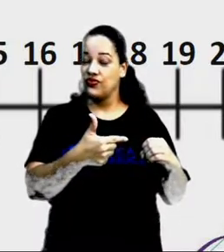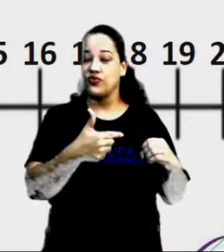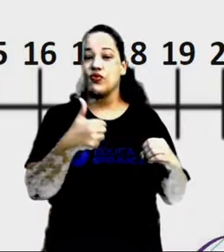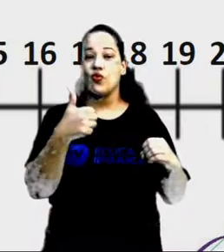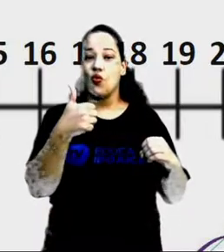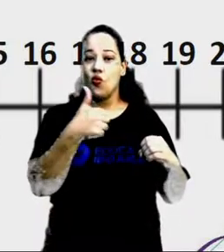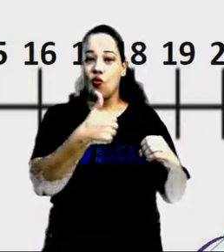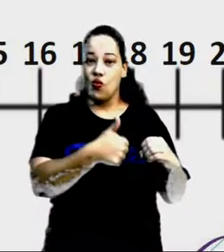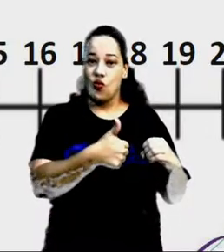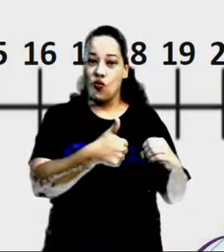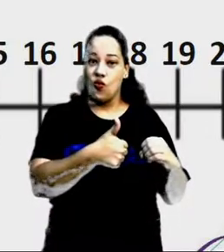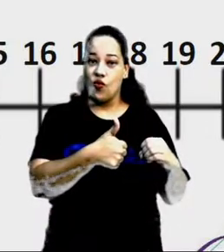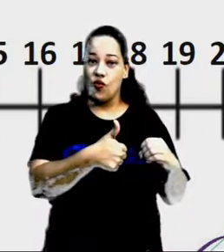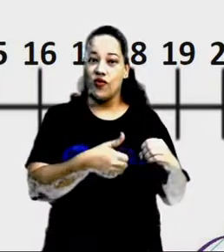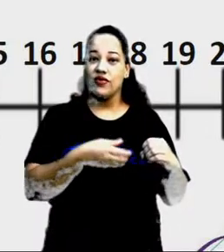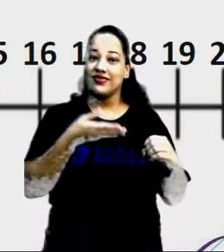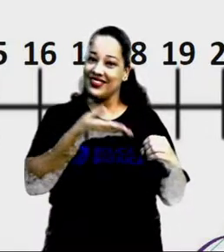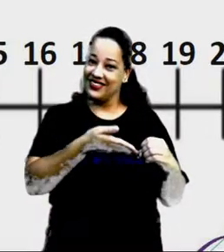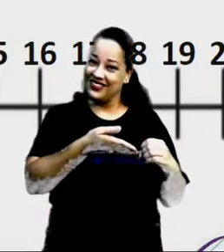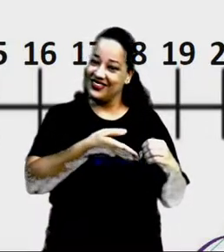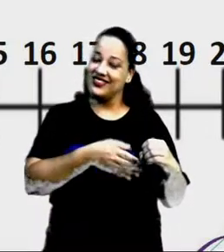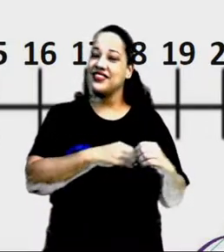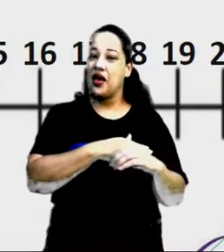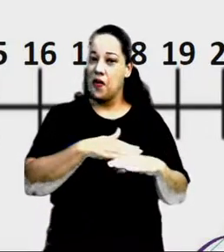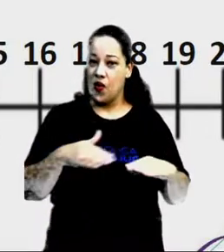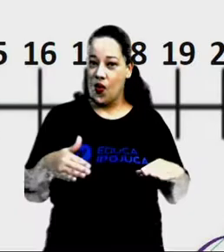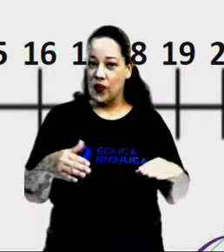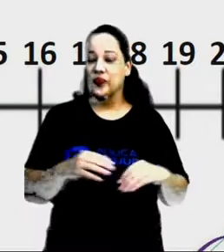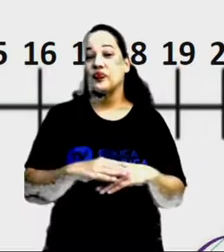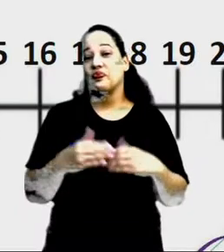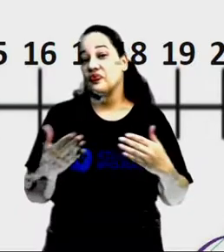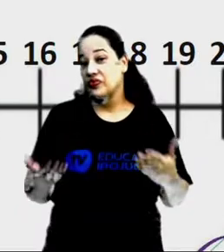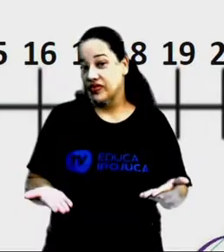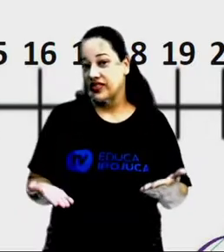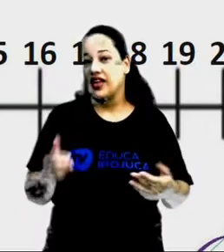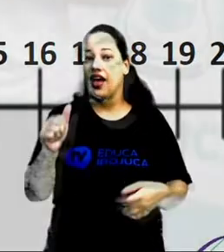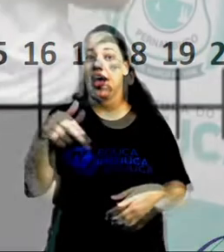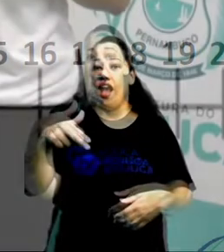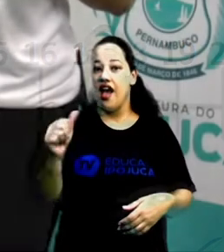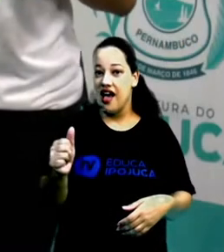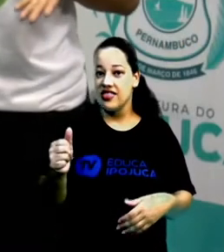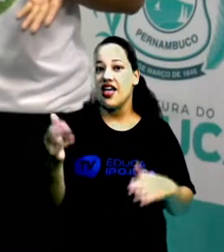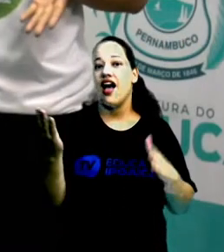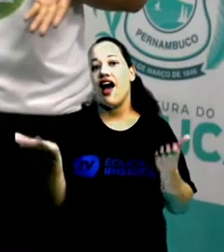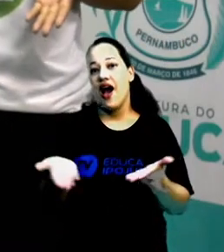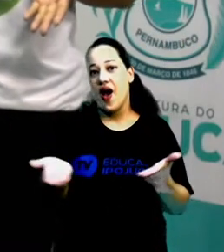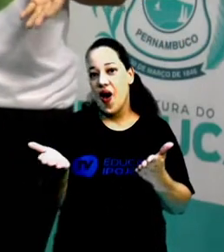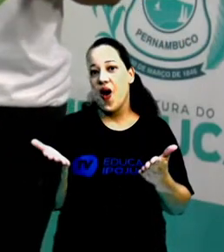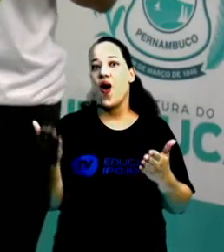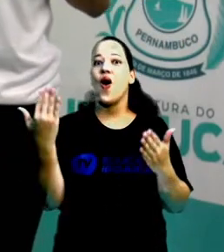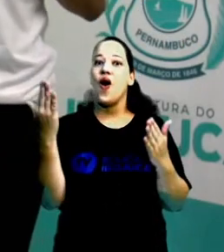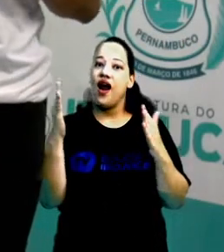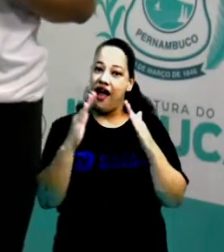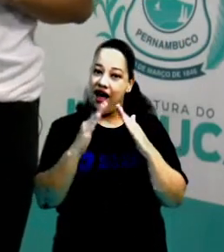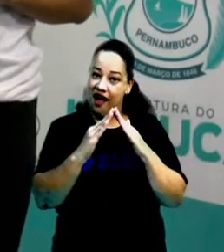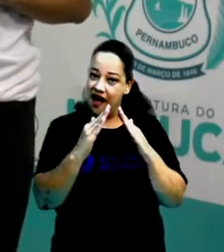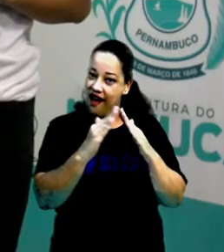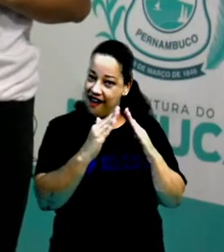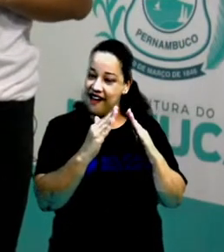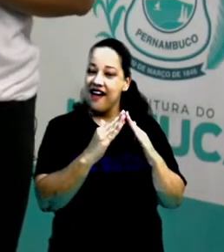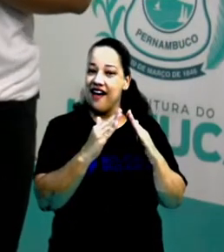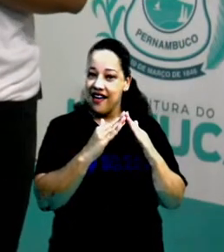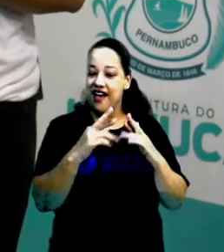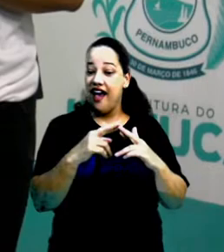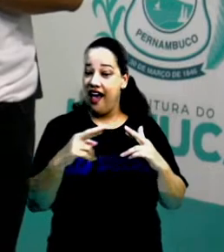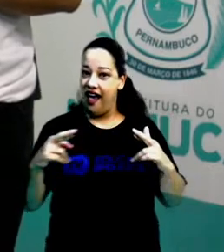2, 1 e 0. Ana agora vai para a casa na reta